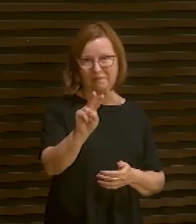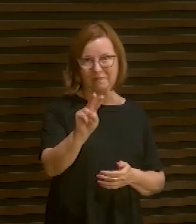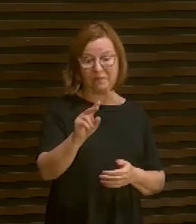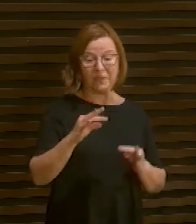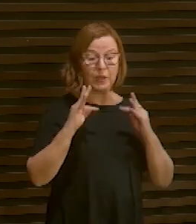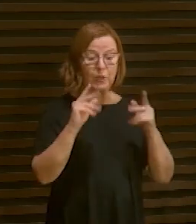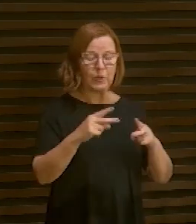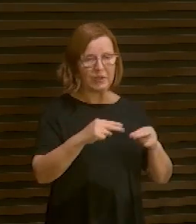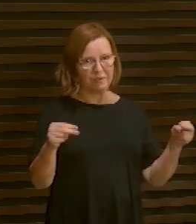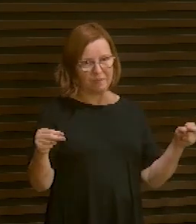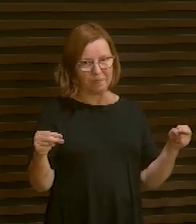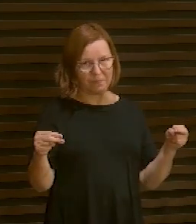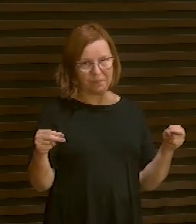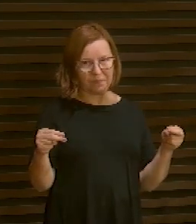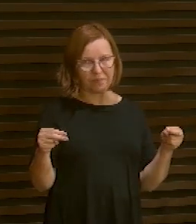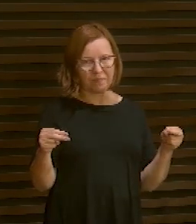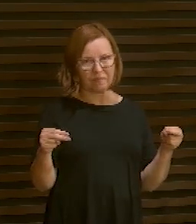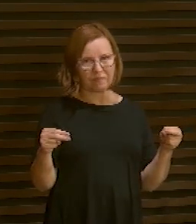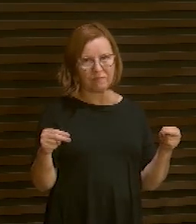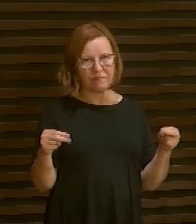as coisas